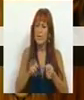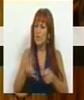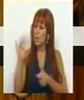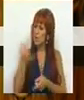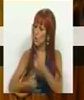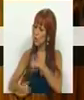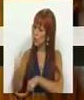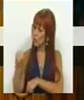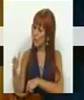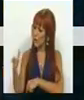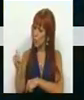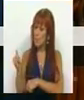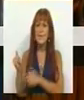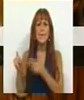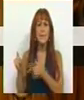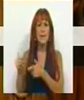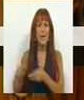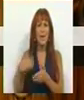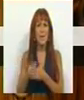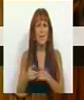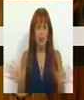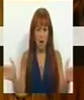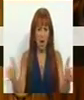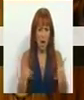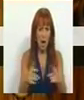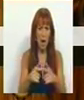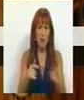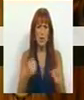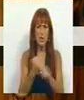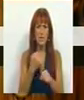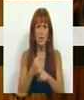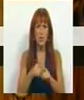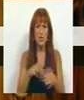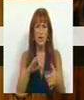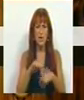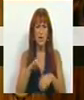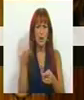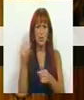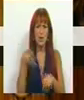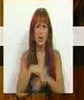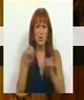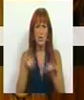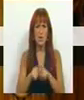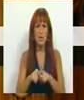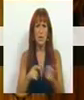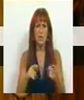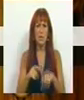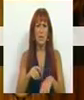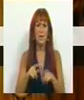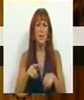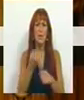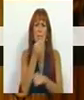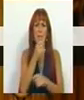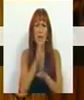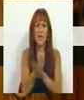em 2012 levou à concentração e divisão de serviços pelas unidades hospitalares, com a consequente perda de